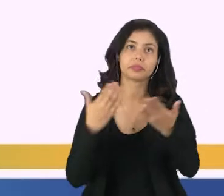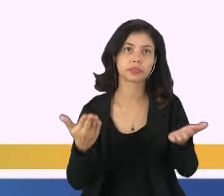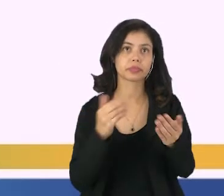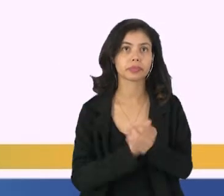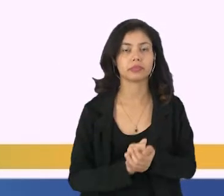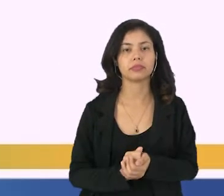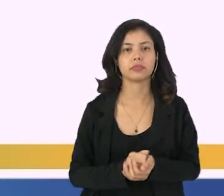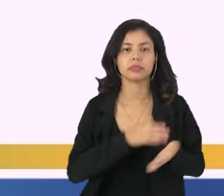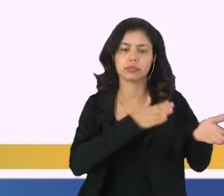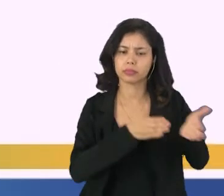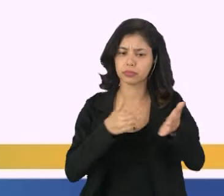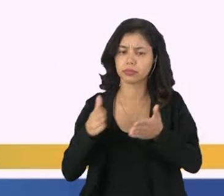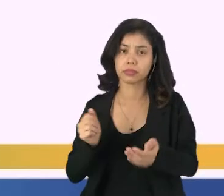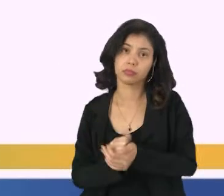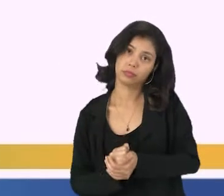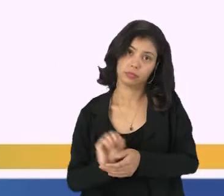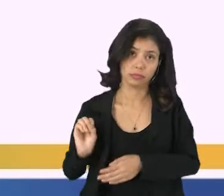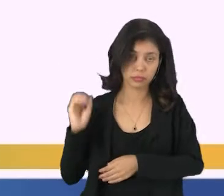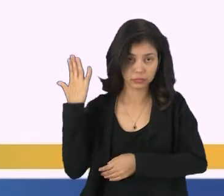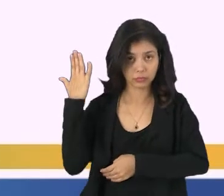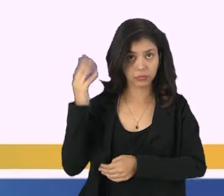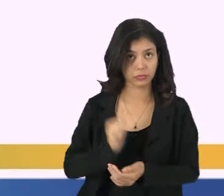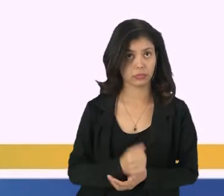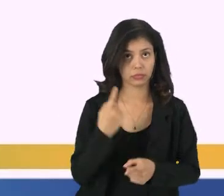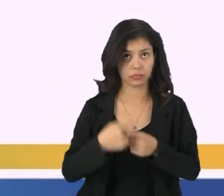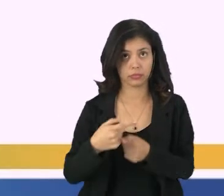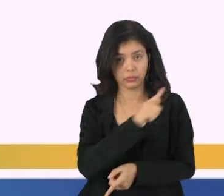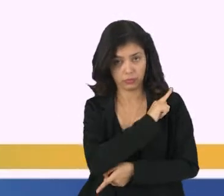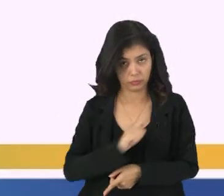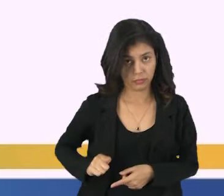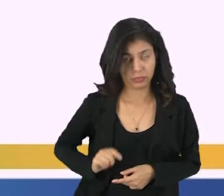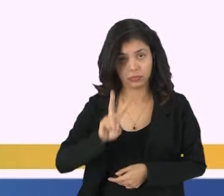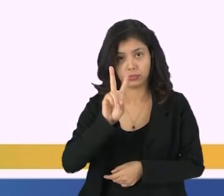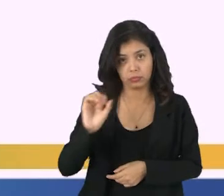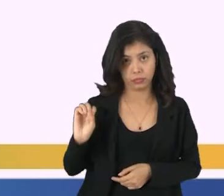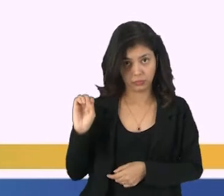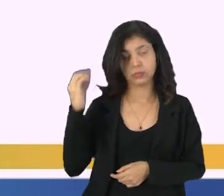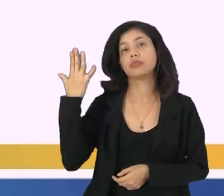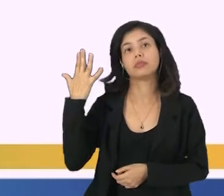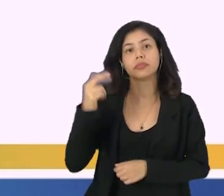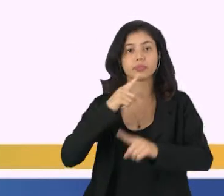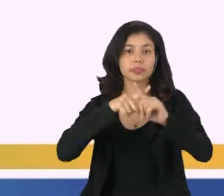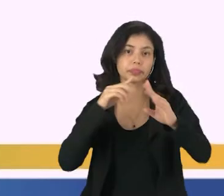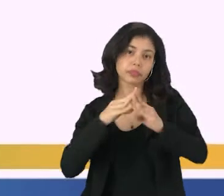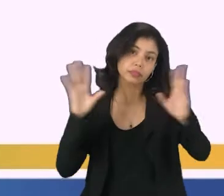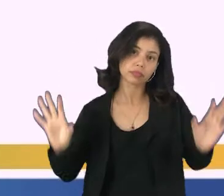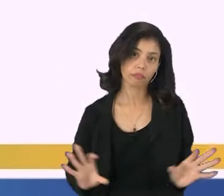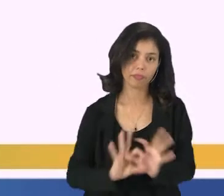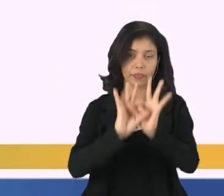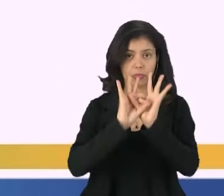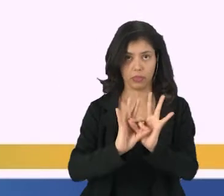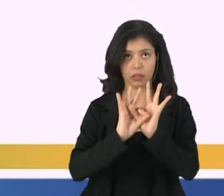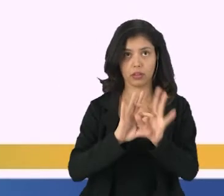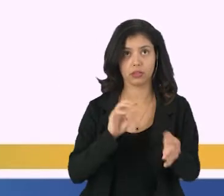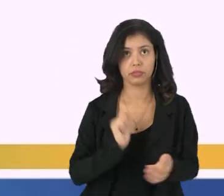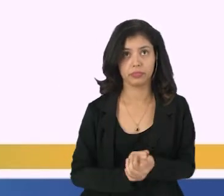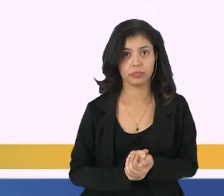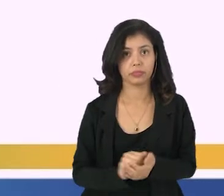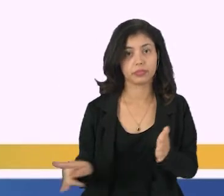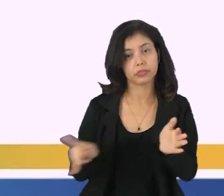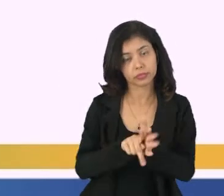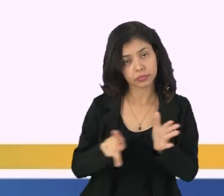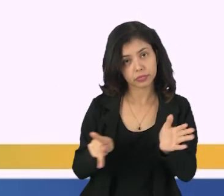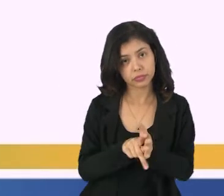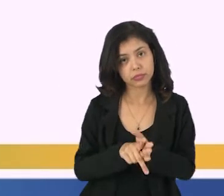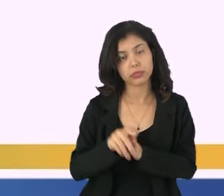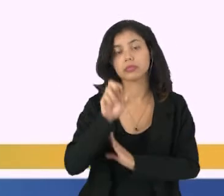essa participação ocorreu porque o governo de Portugal e a igreja estavam ligados aí pelo